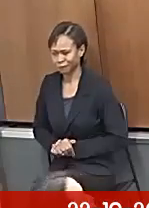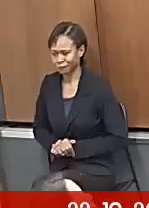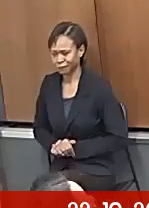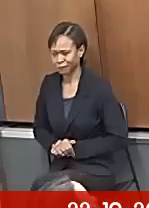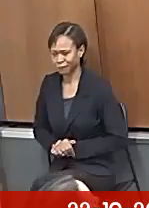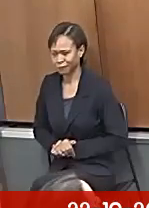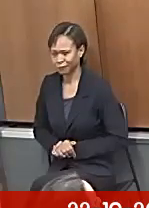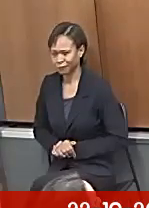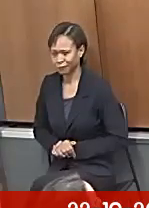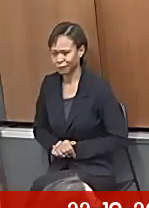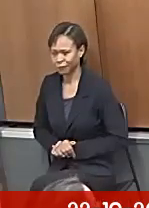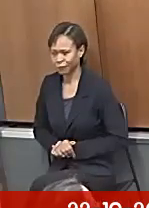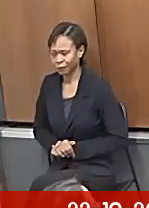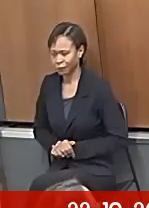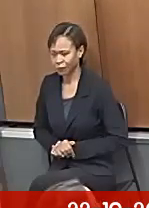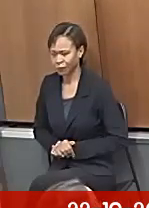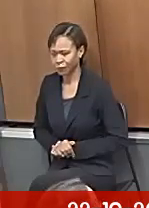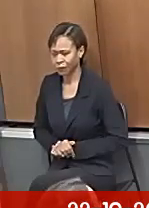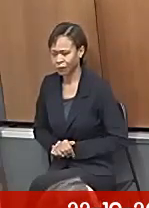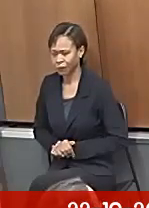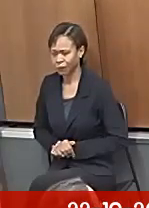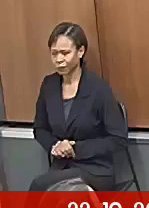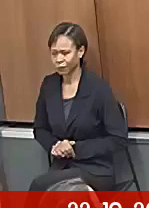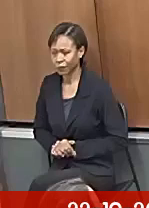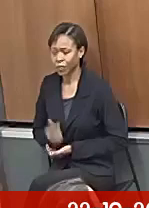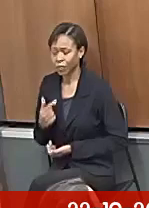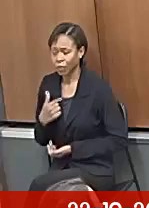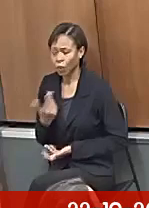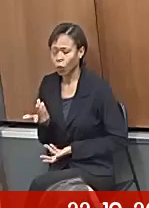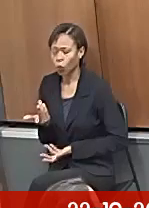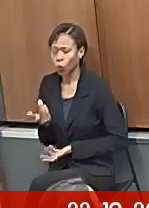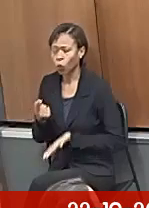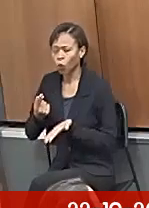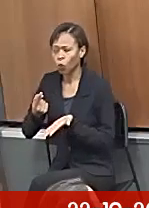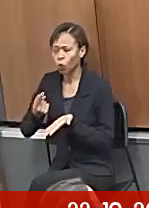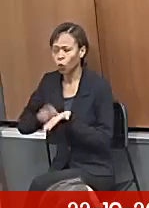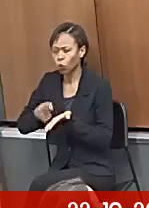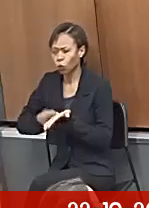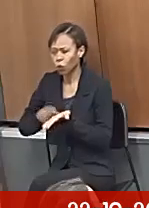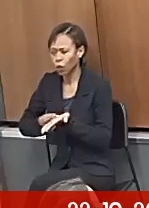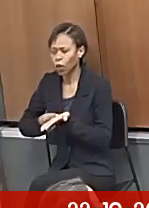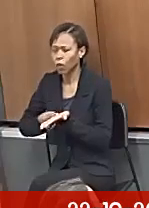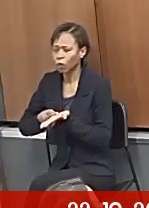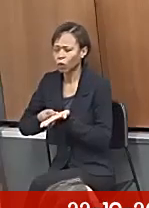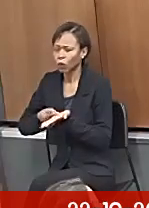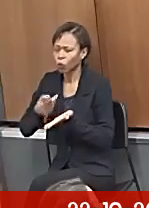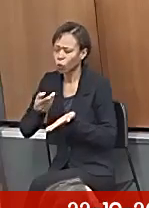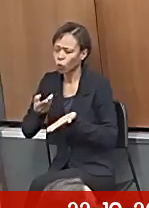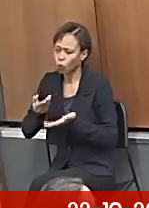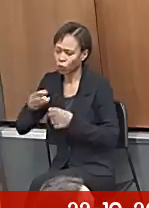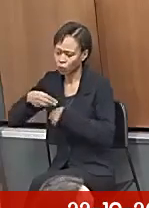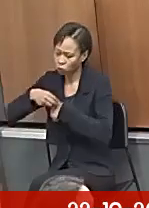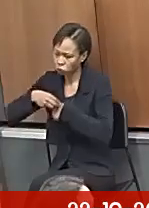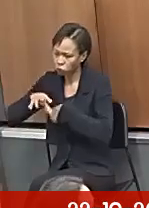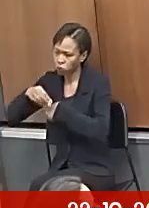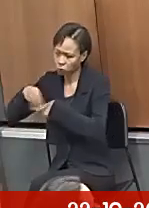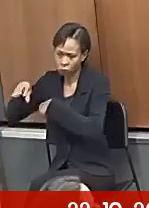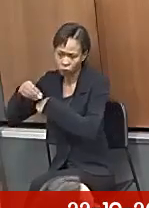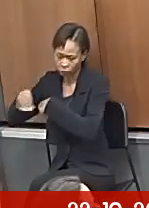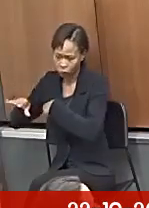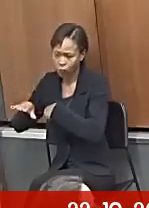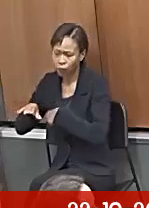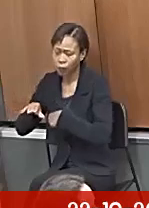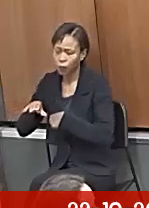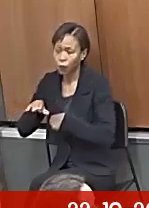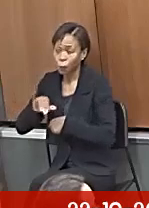Eu queria só fazer algumas propostas de encaminhamento para não perder o time aqui e aproveitando a fala